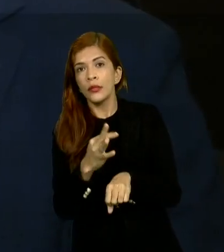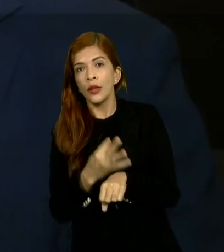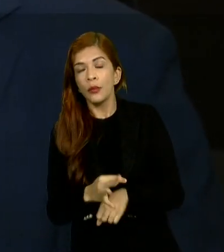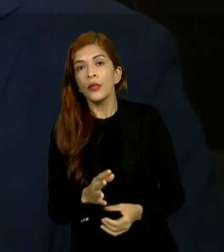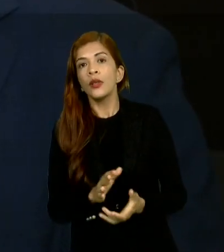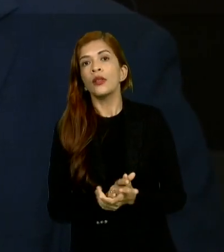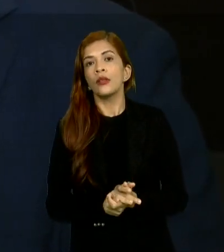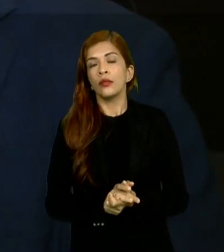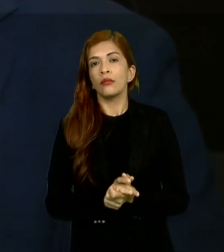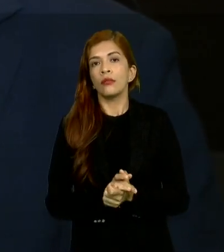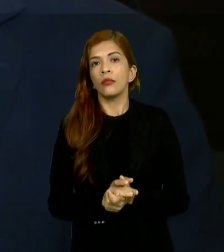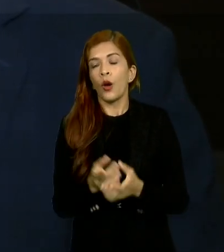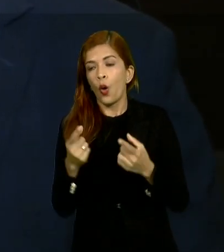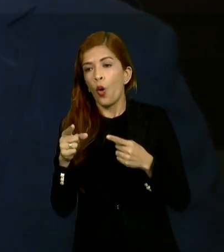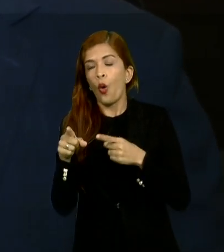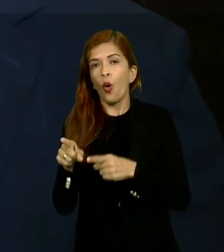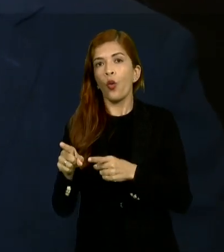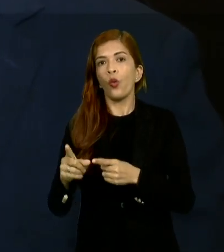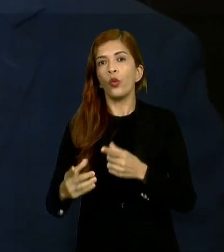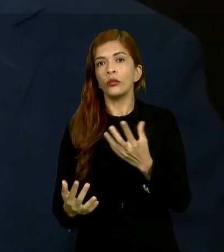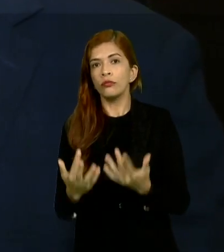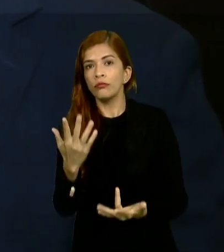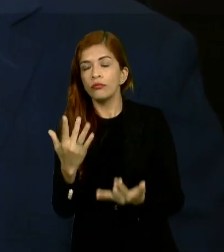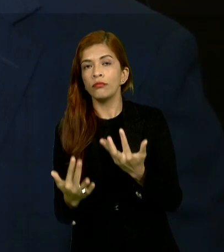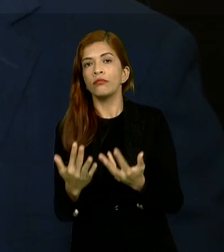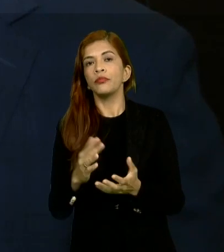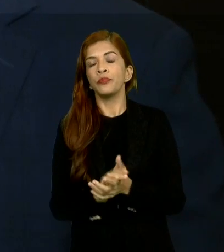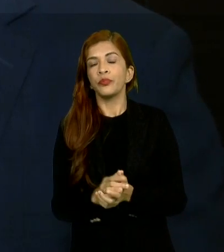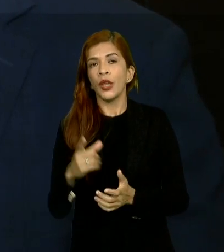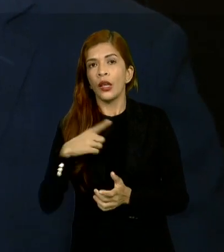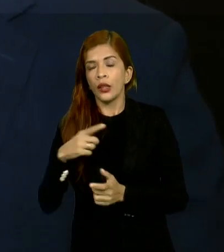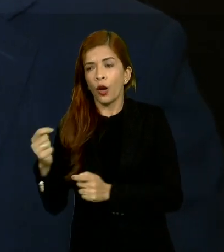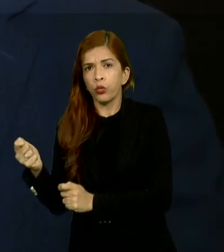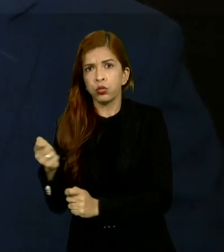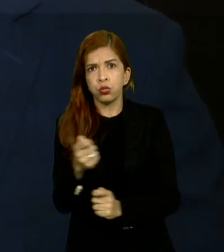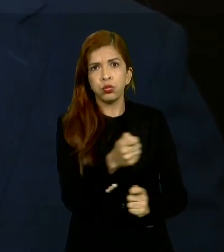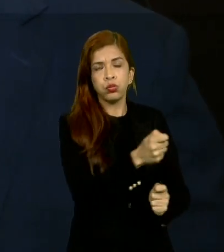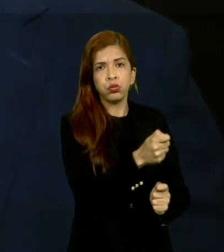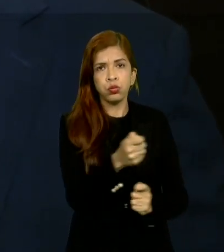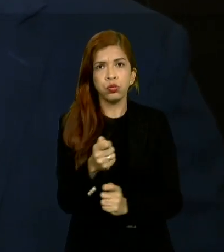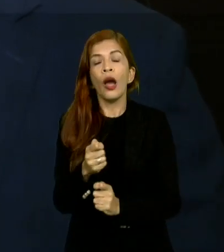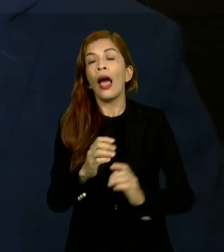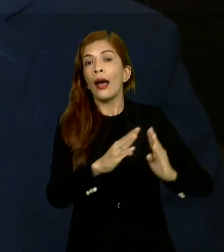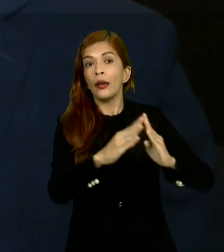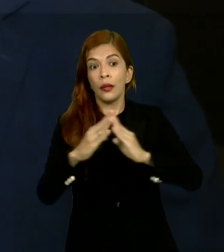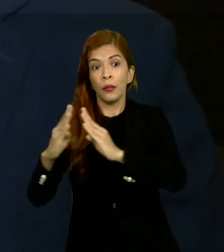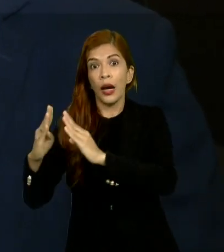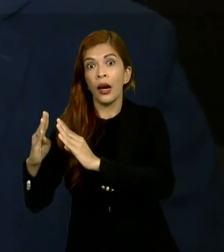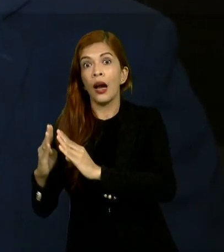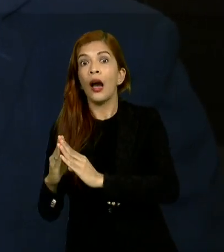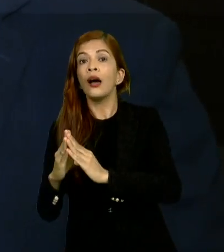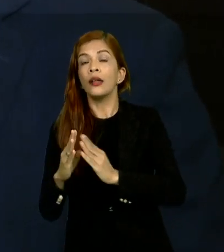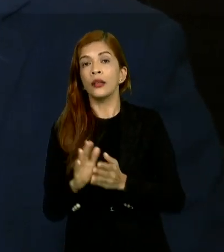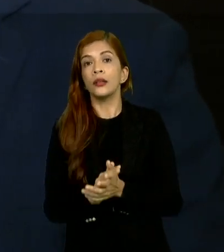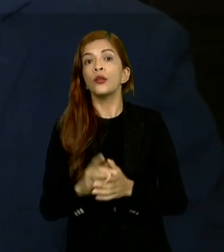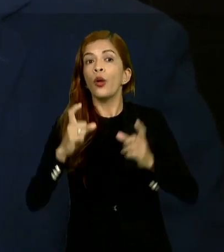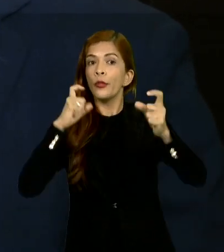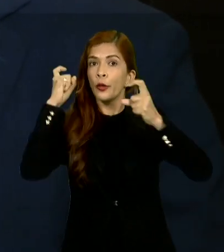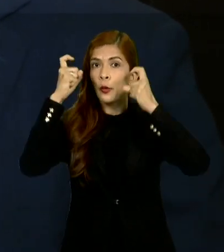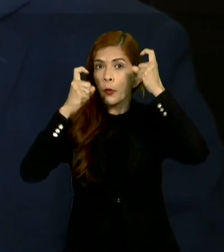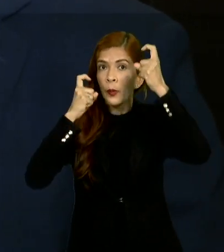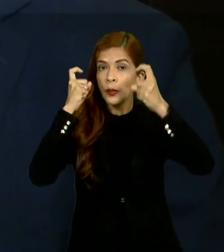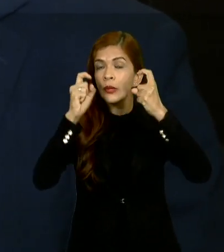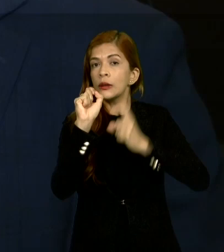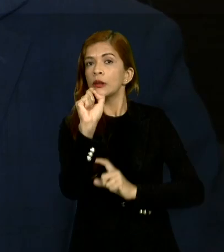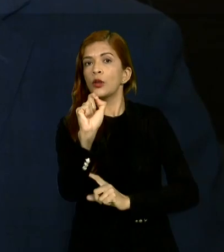um treinamento com todos os barraqueiros, vai ter extintor de incêndio em cada barraca. Então há preocupação com relação